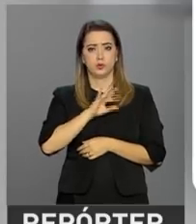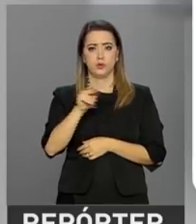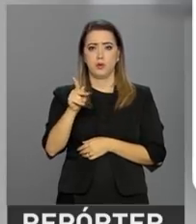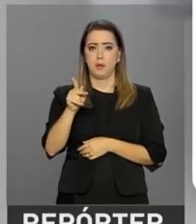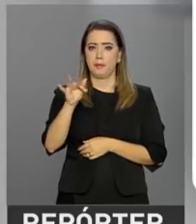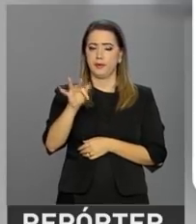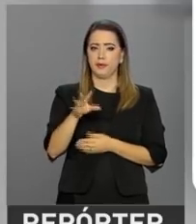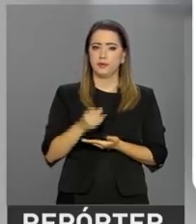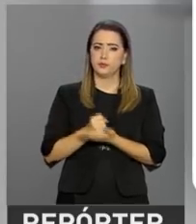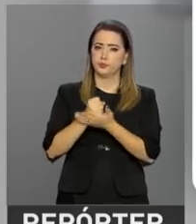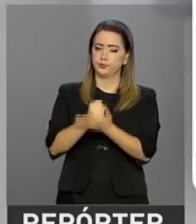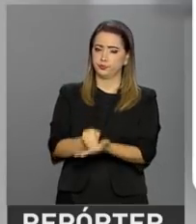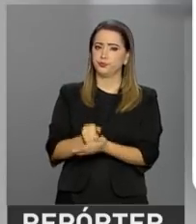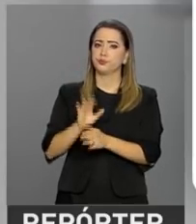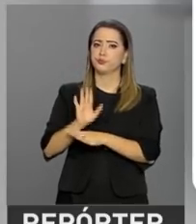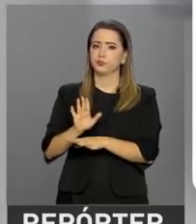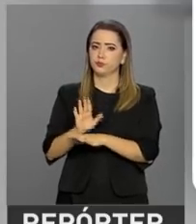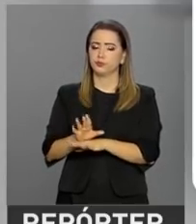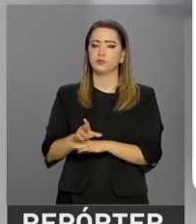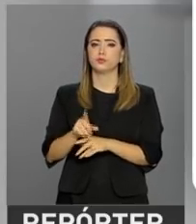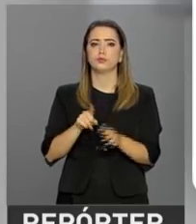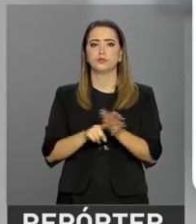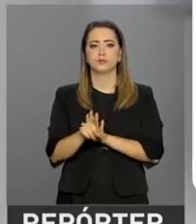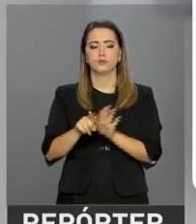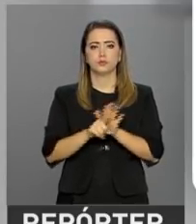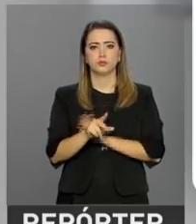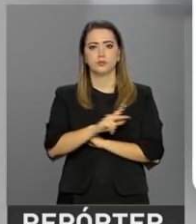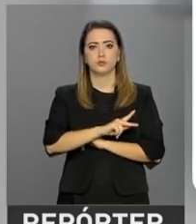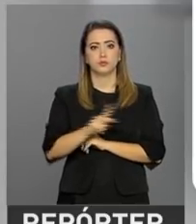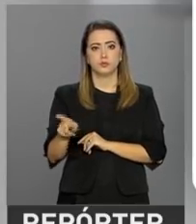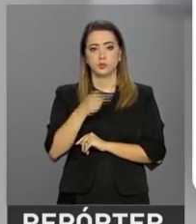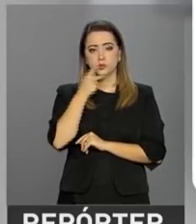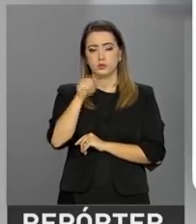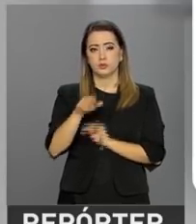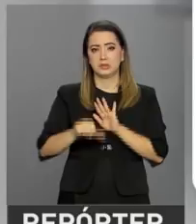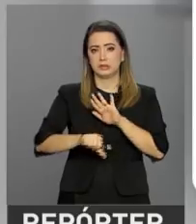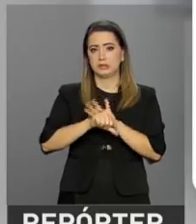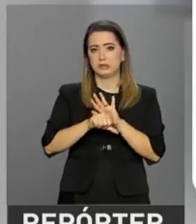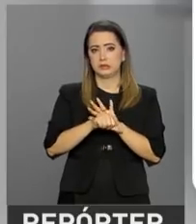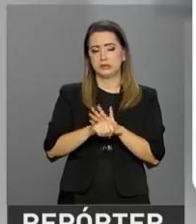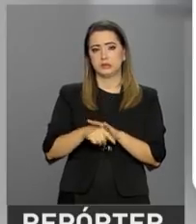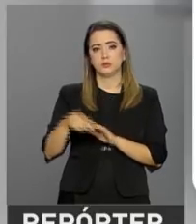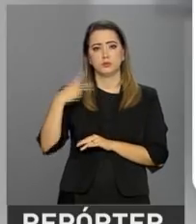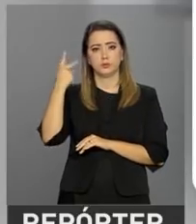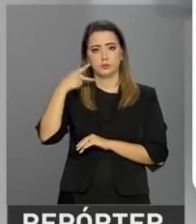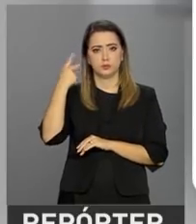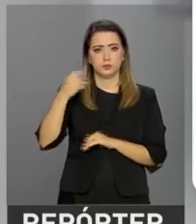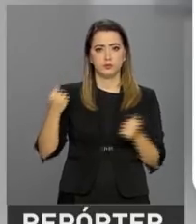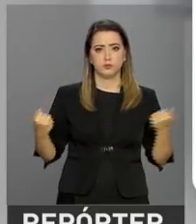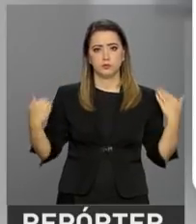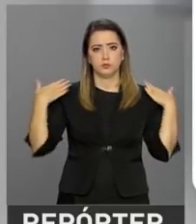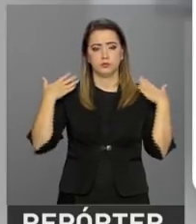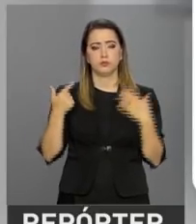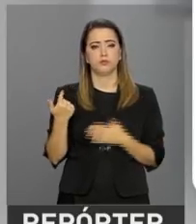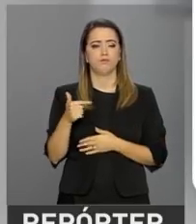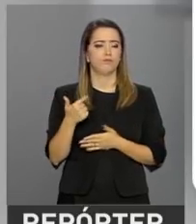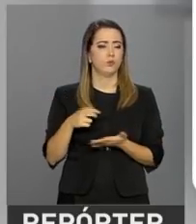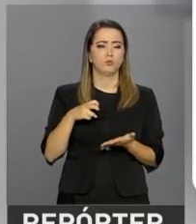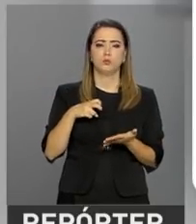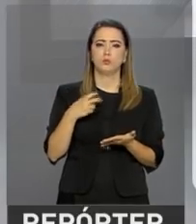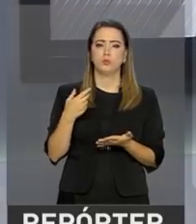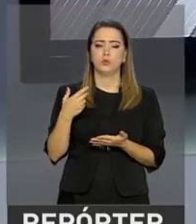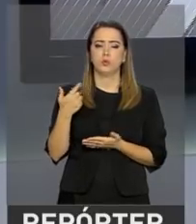à disposição dos investigadores o presidente enfatizou que esse crime contra a vereadora eo motorista dela não ficará